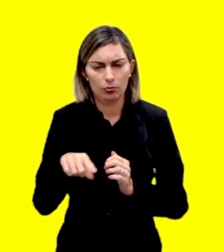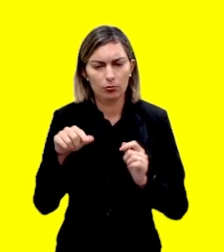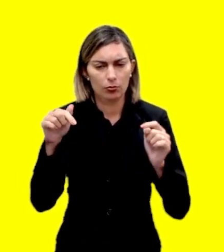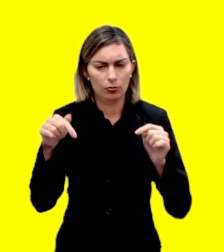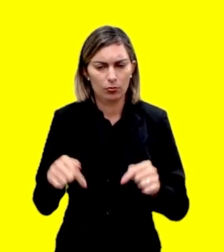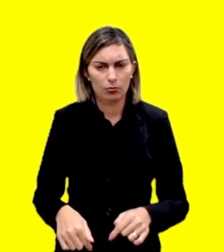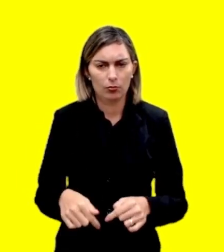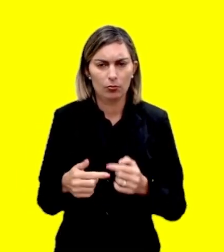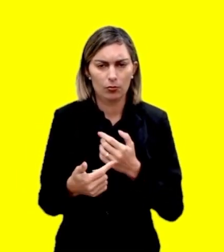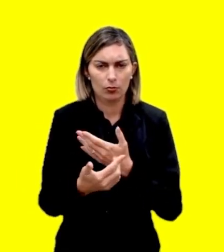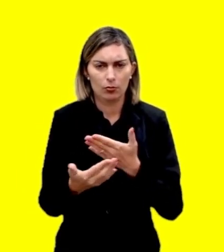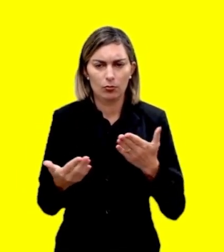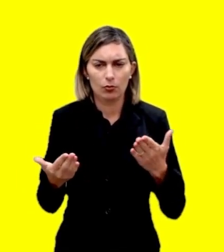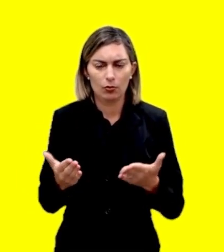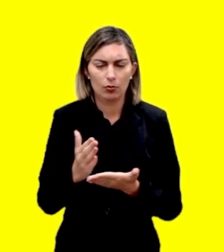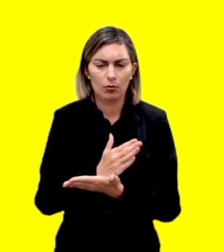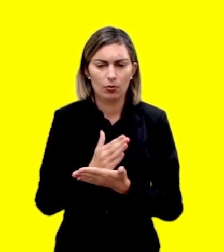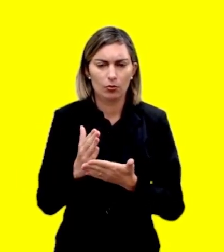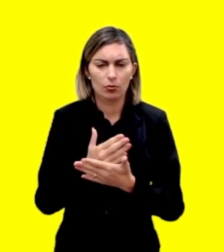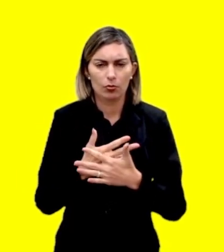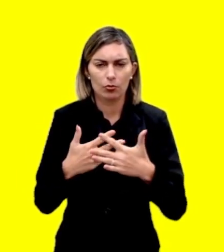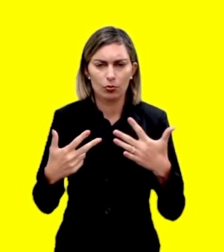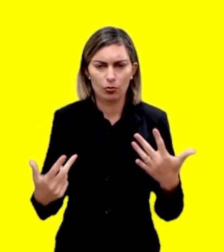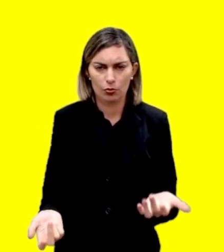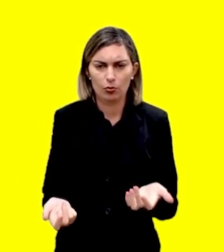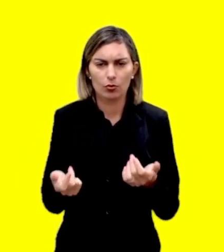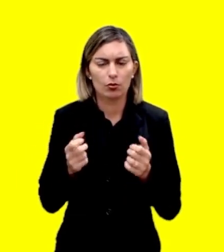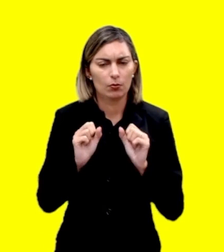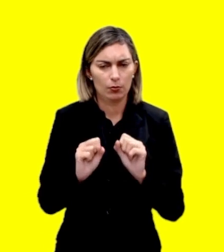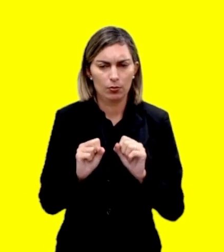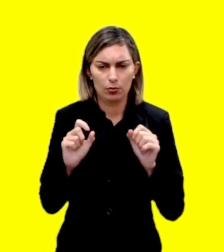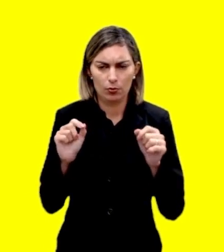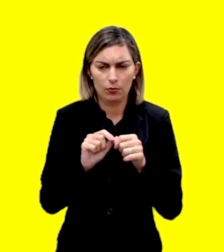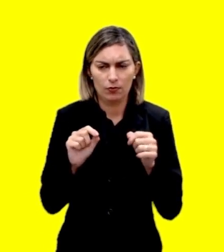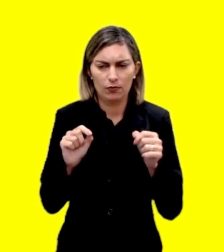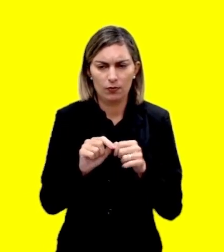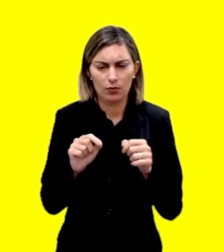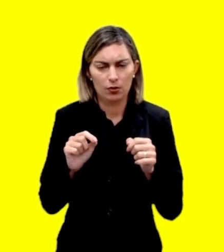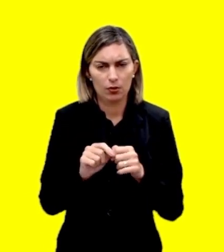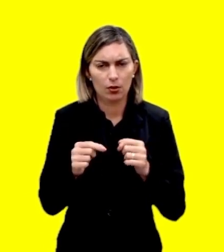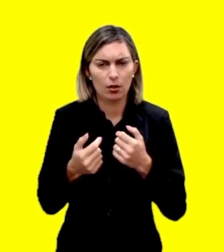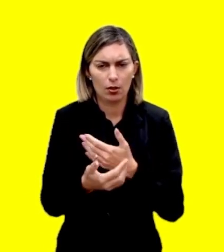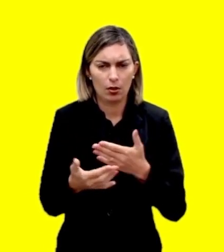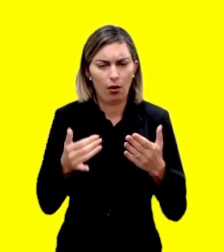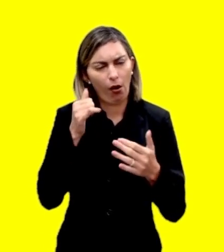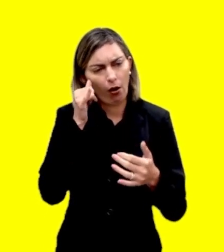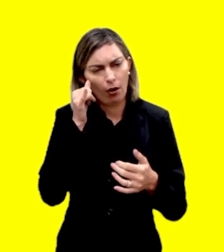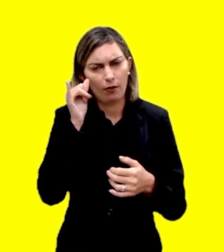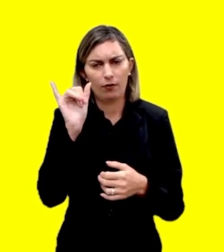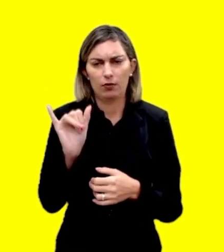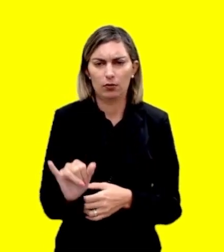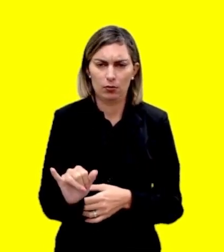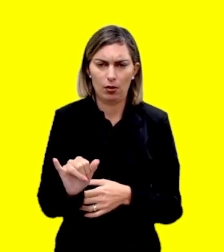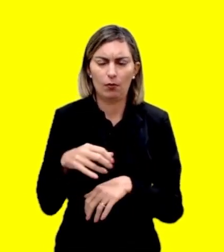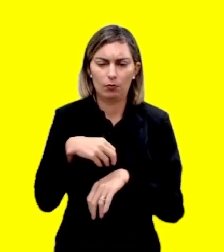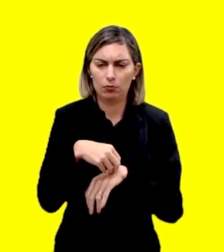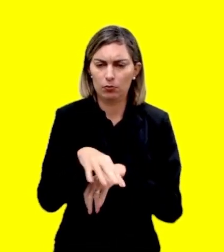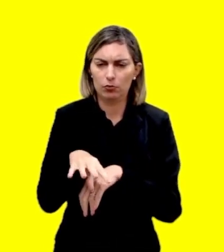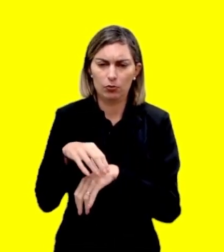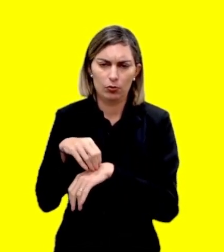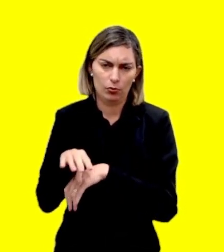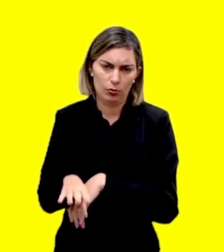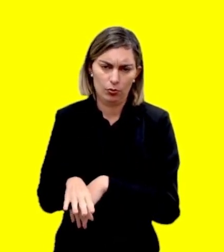para vocês algumas coisas que podemos fazer para evitar lançar